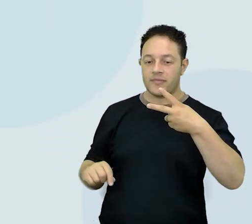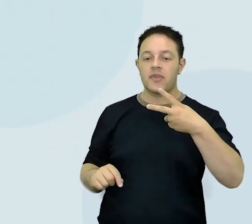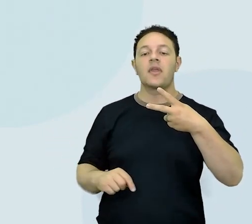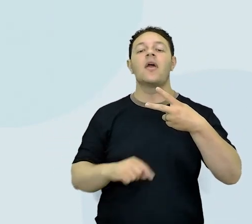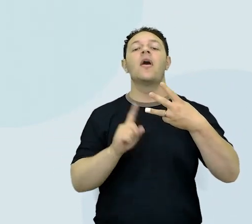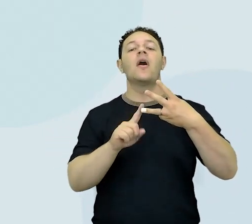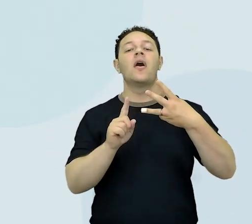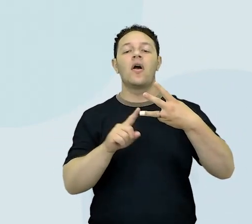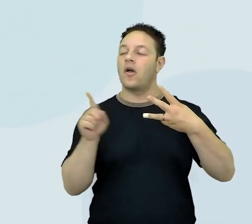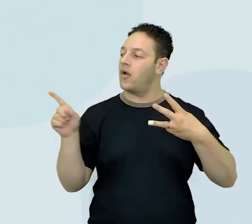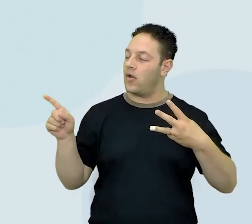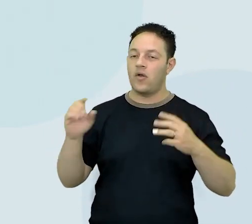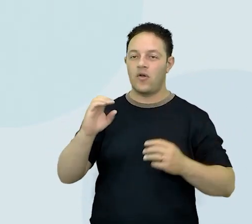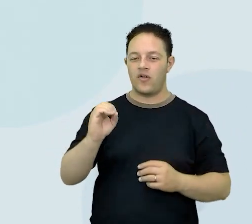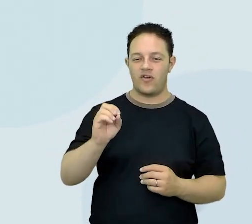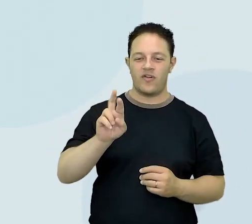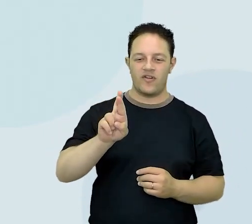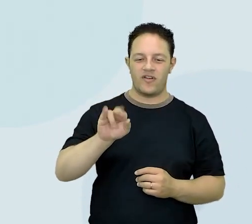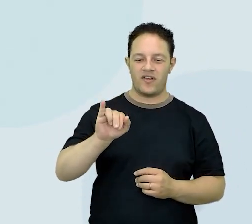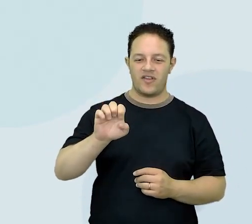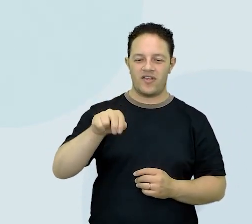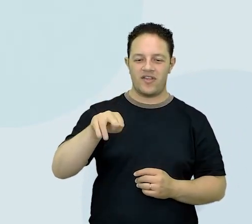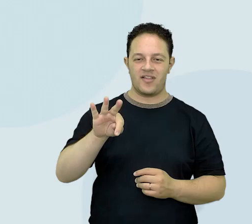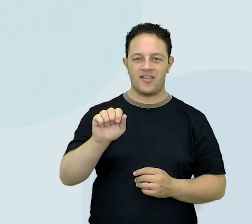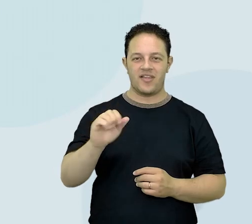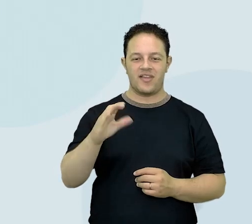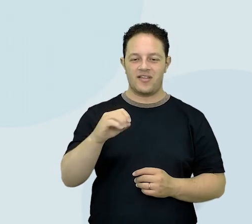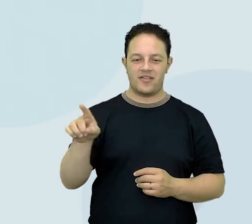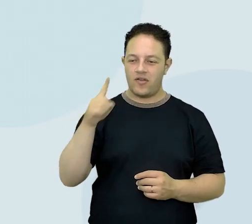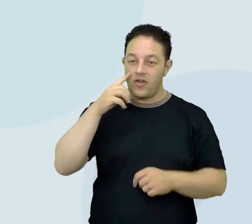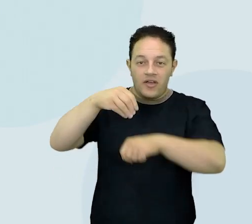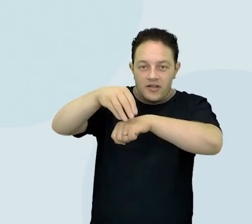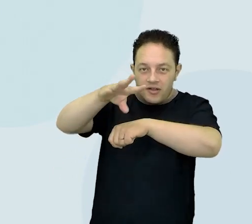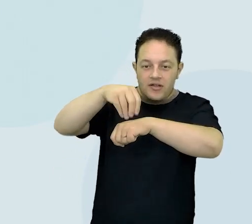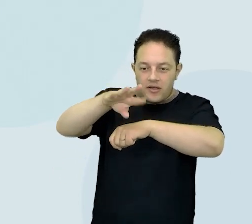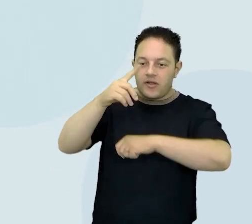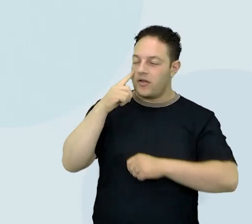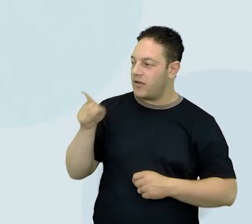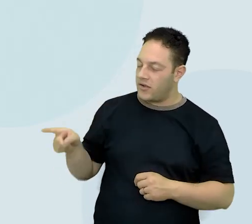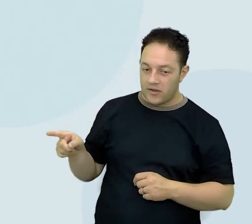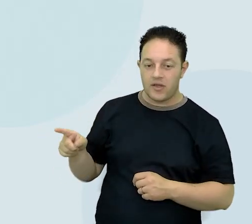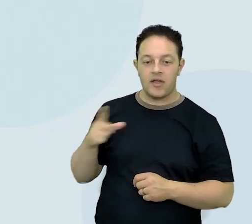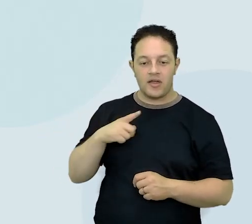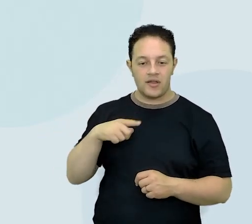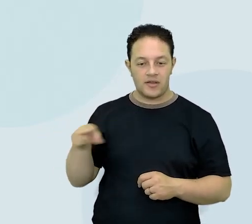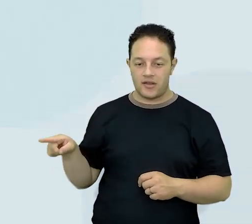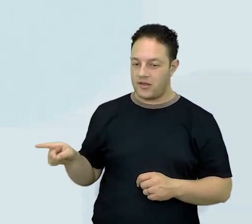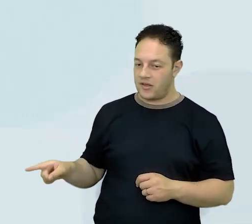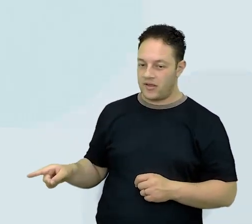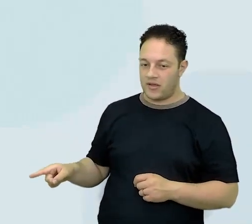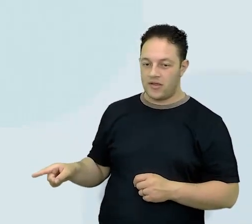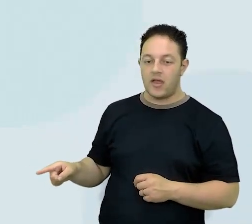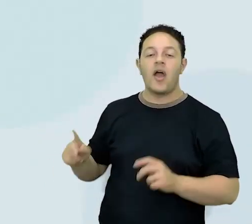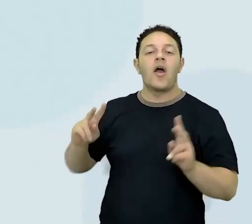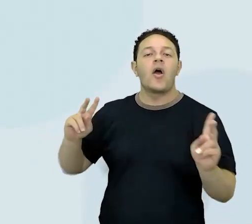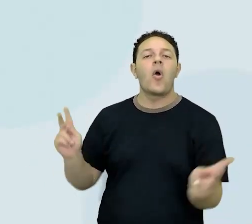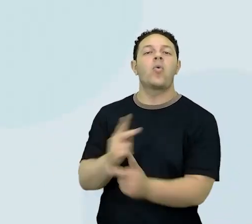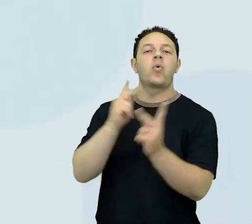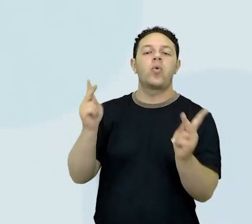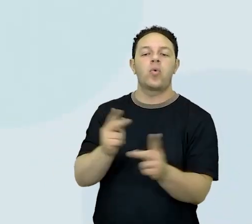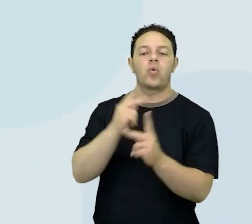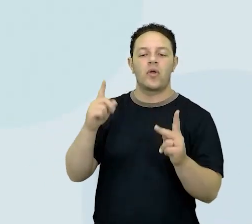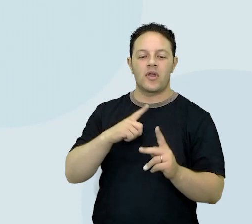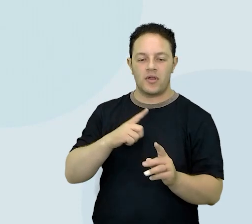pouquinho. Esse mapa também tem orientação. Então, olha lá, nós temos o símbolo da Rosa dos Ventos que está apontando